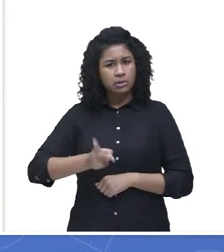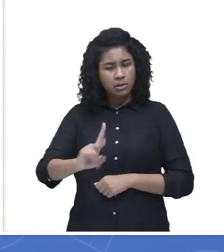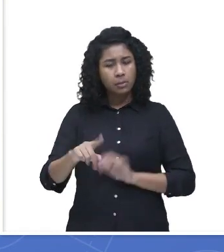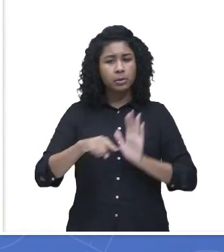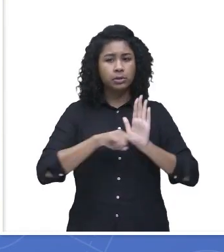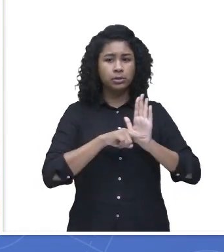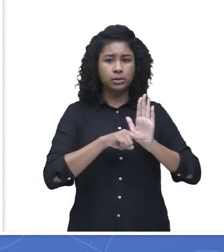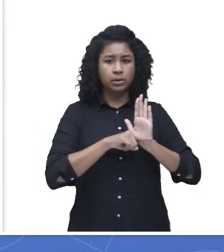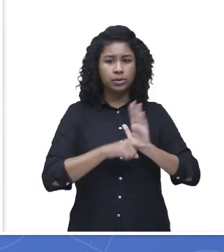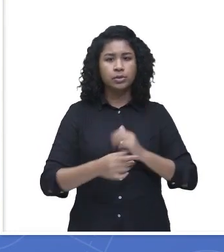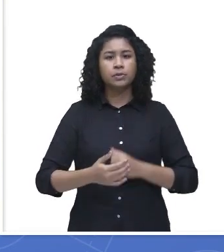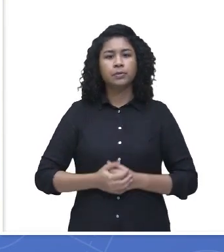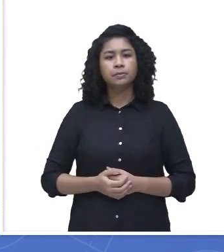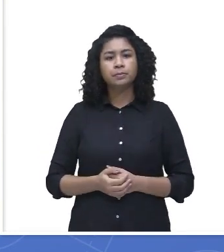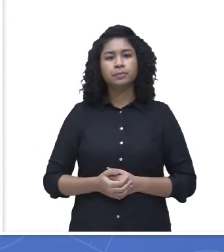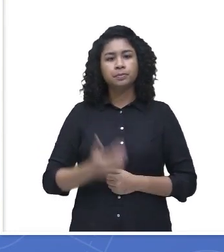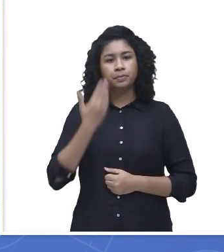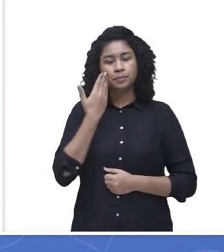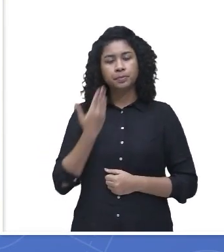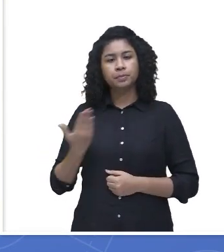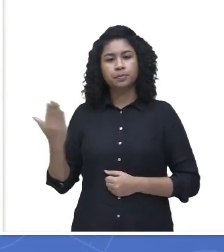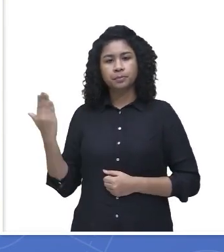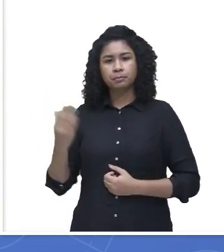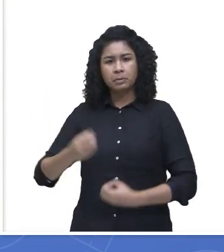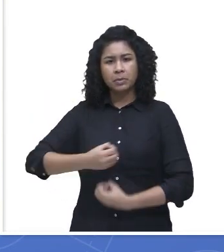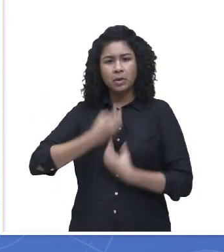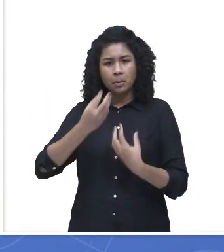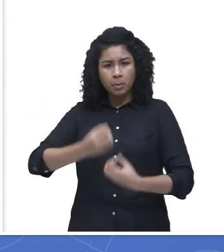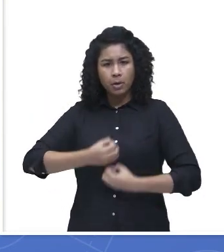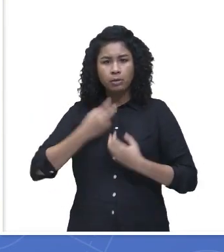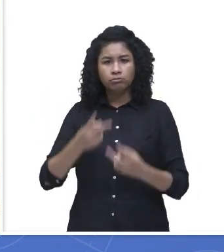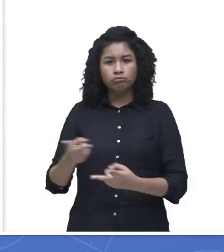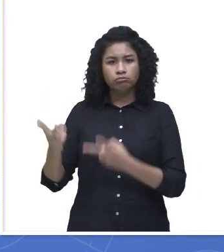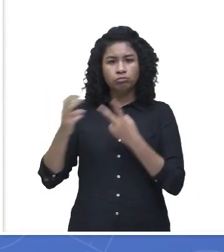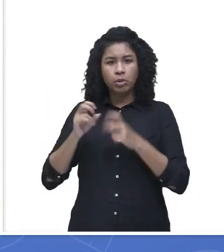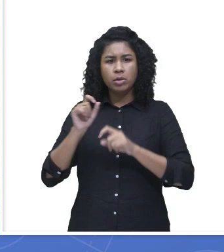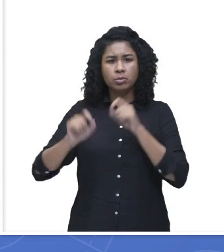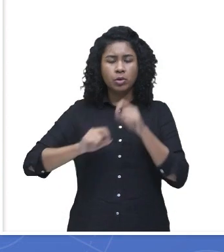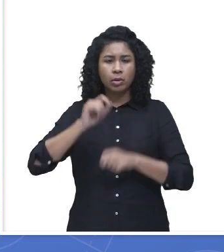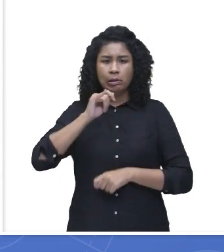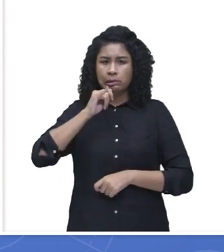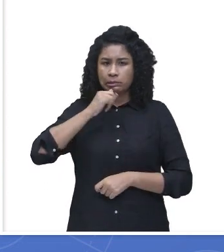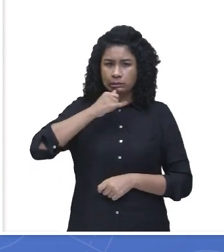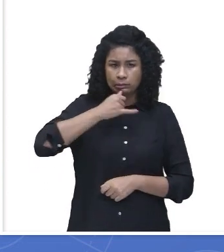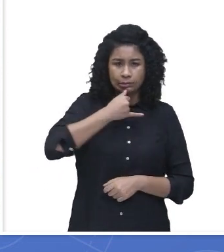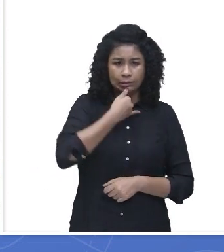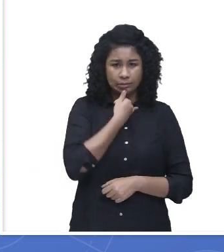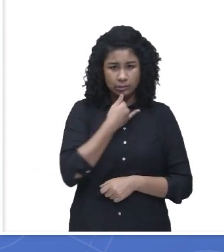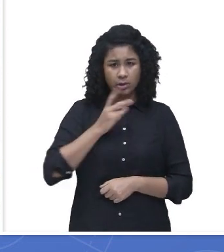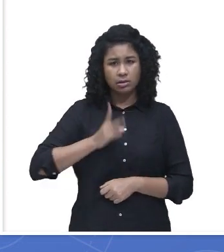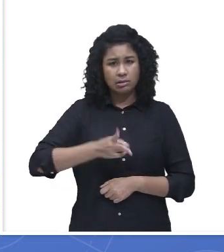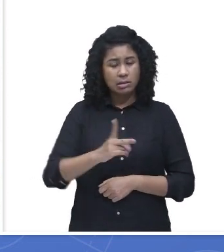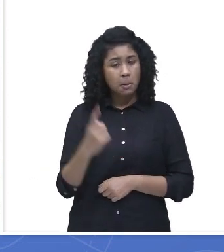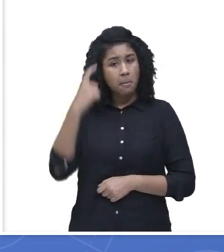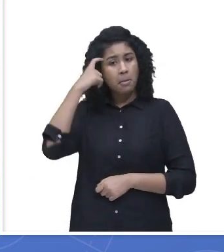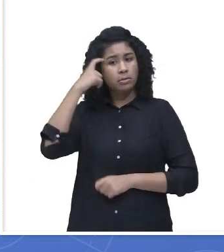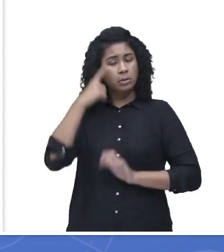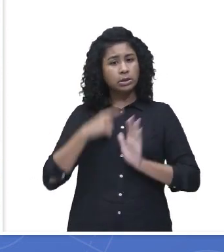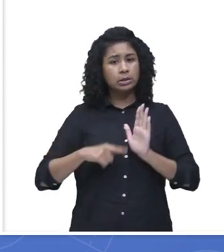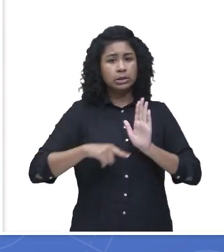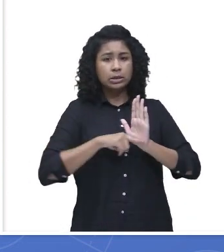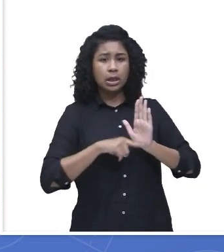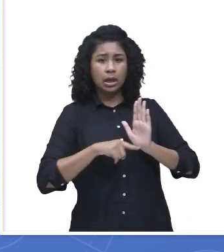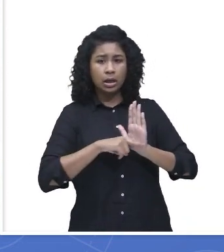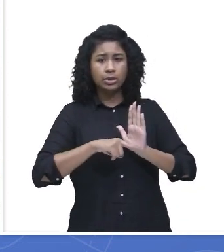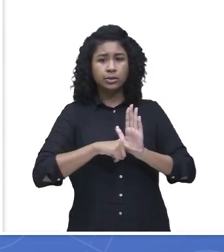no nosso texto, olha só. Neste poema é possível perceber a melancolia, o pessimismo, né?